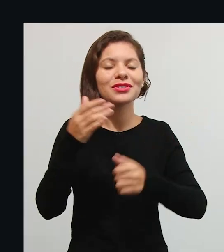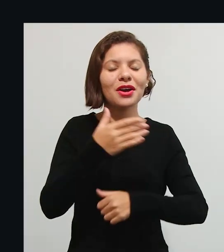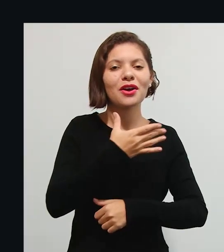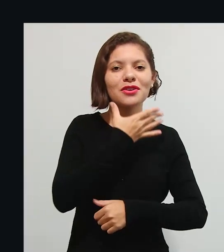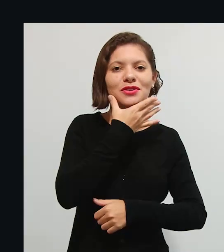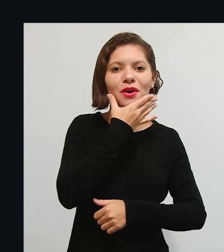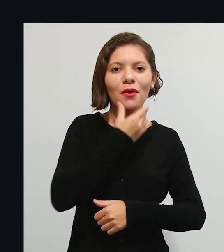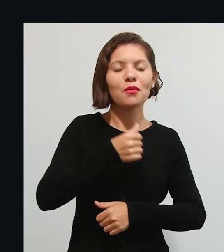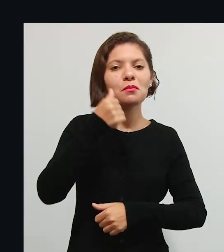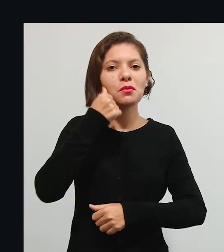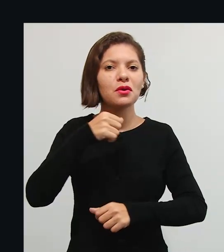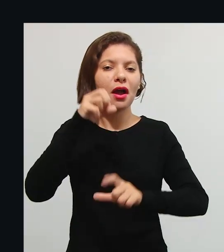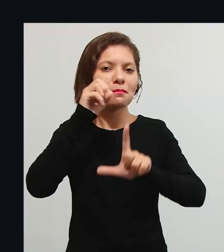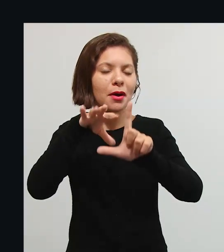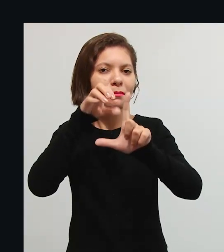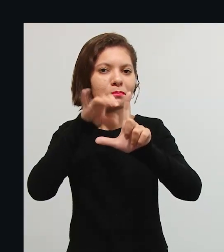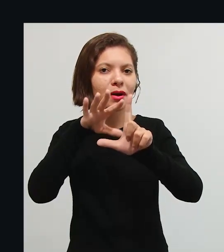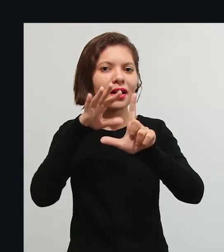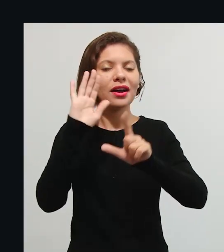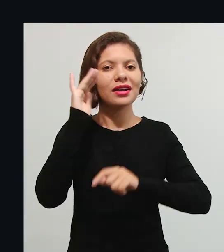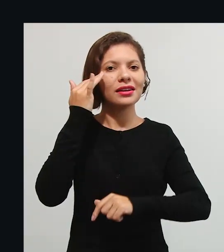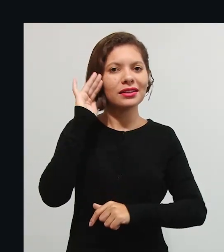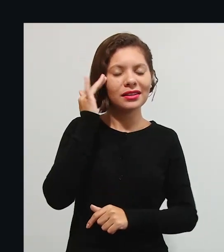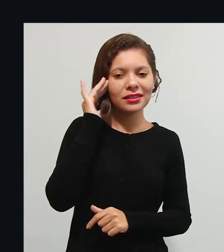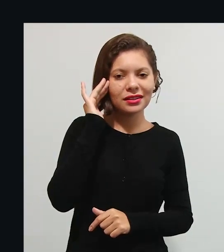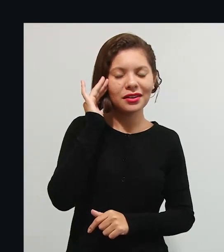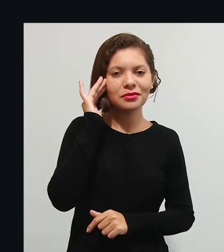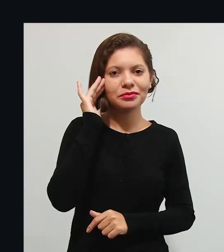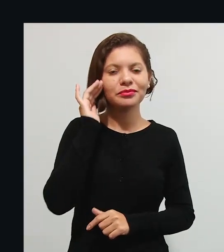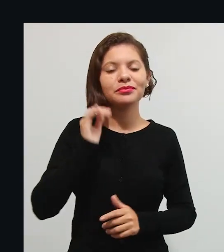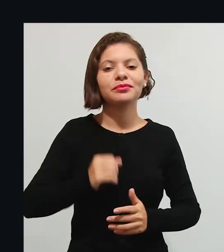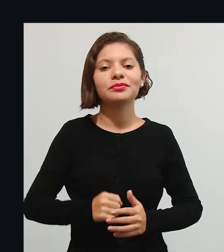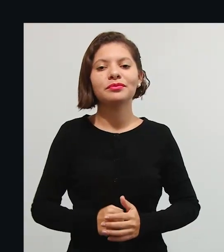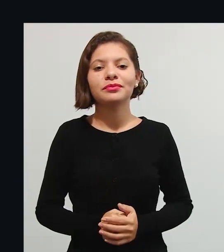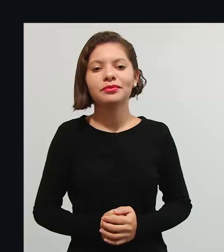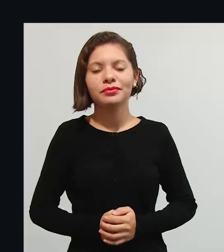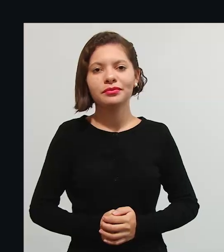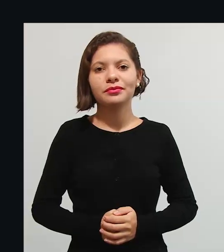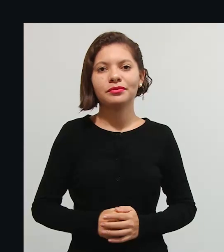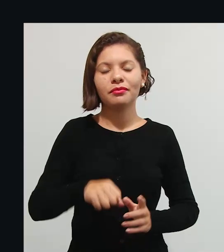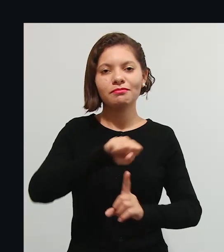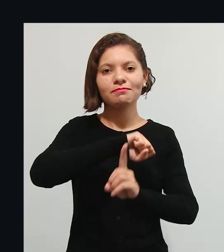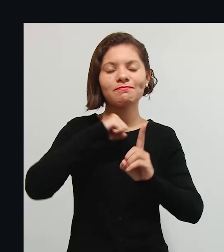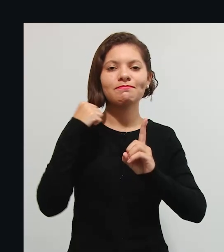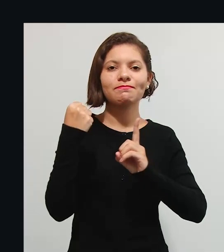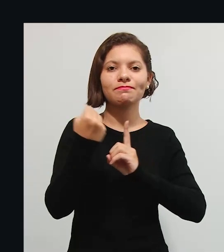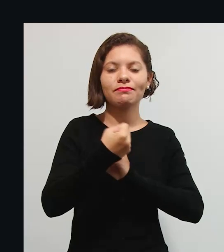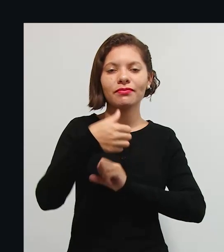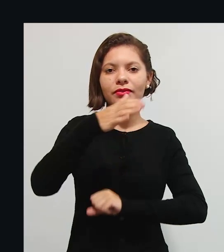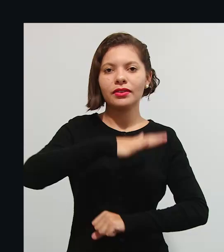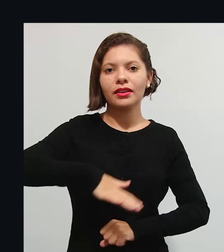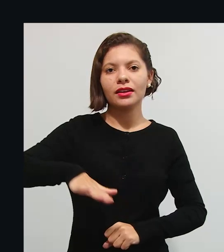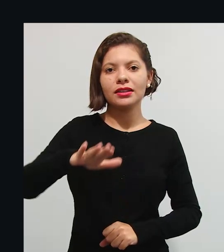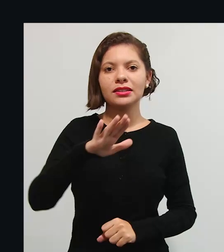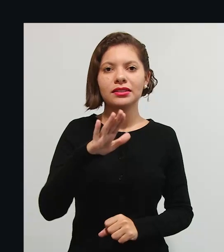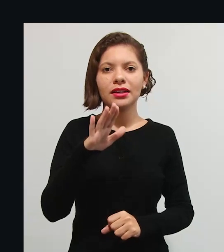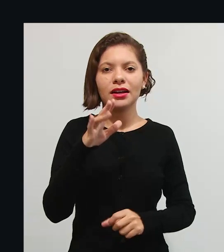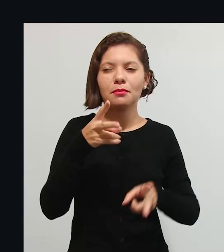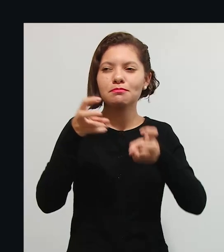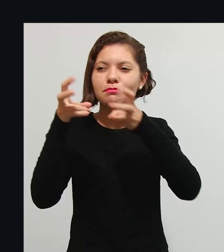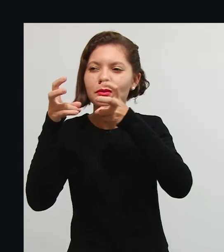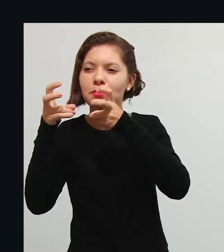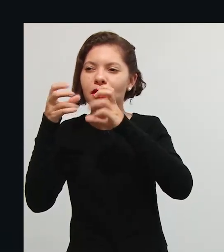licenciadas, a compreender a evolução dos processos cognitivos, emocionais e sociais, considerando as